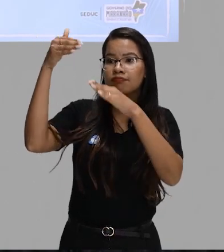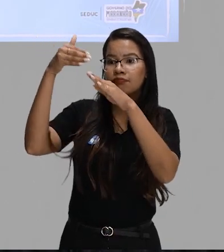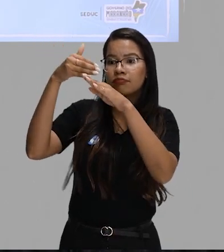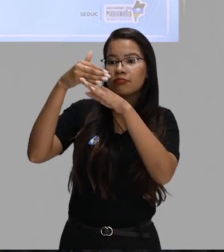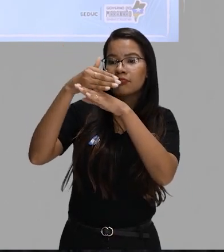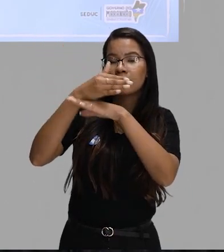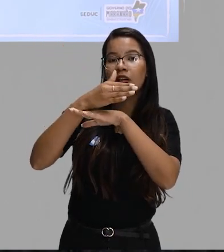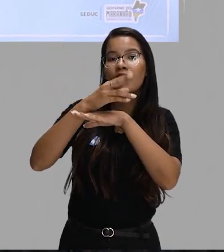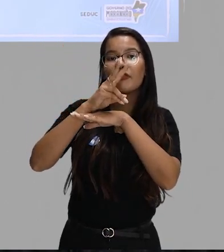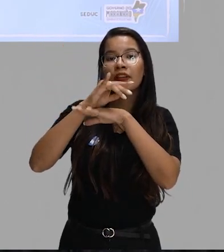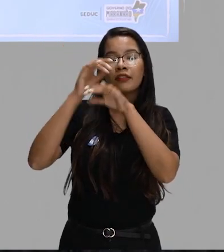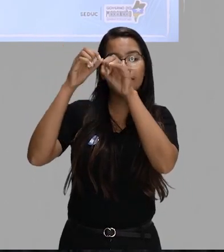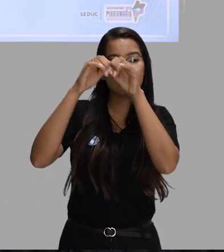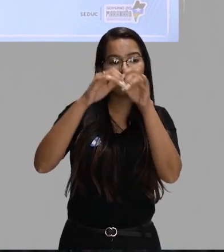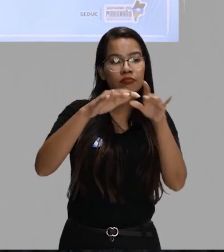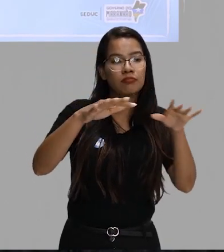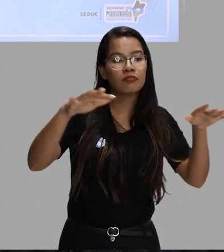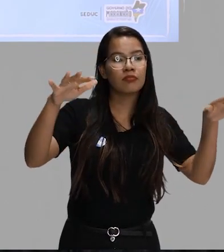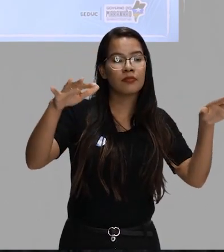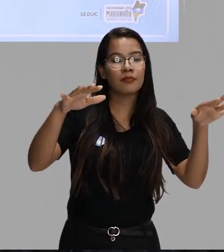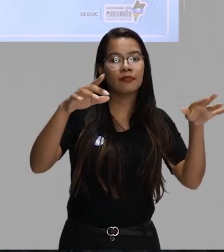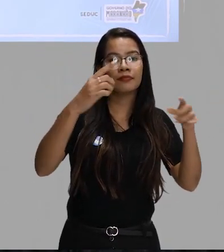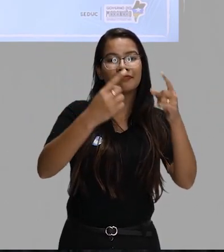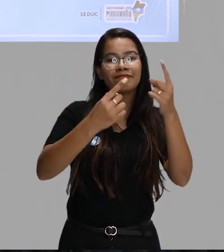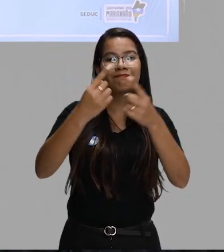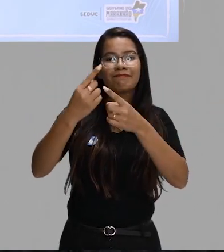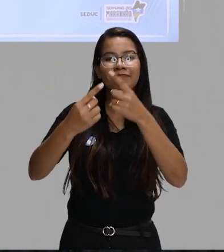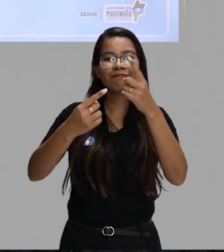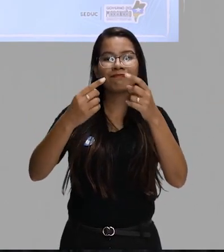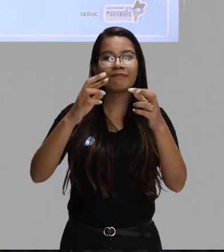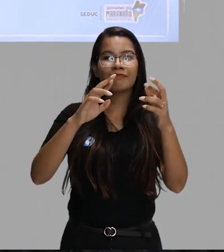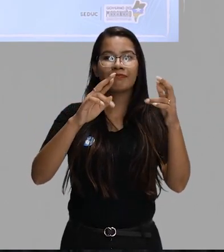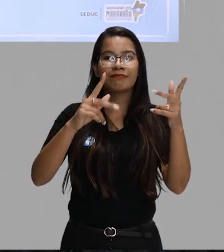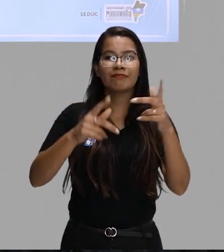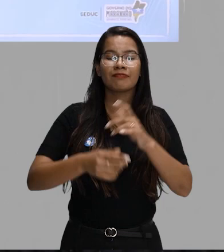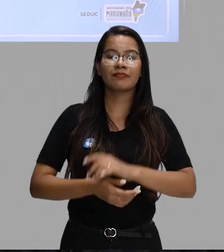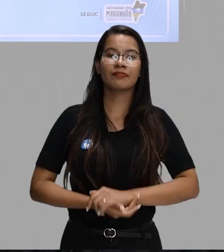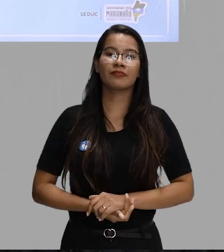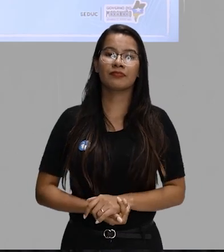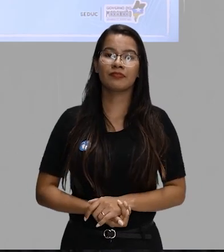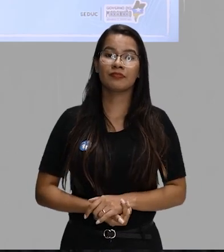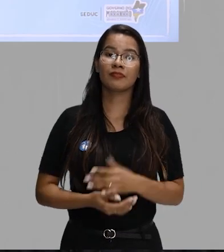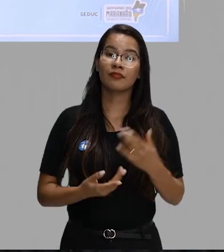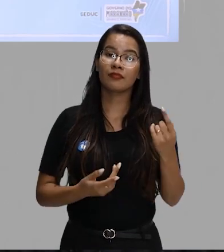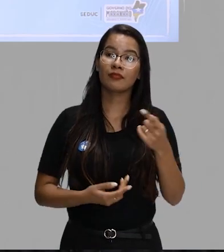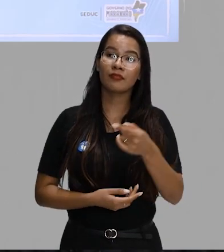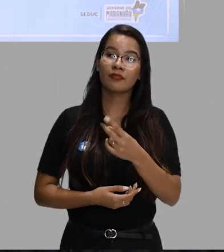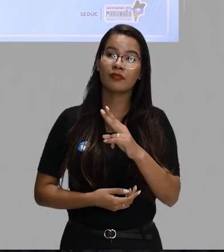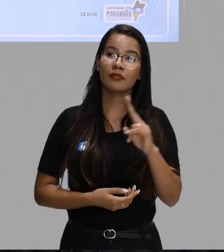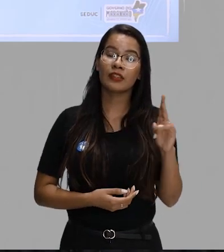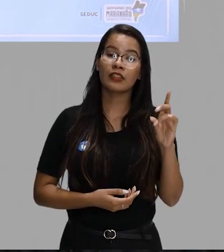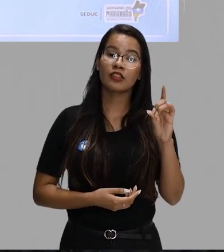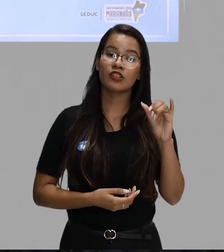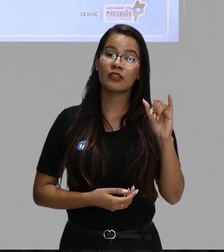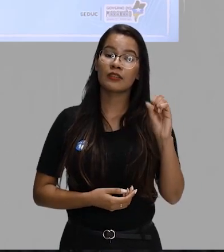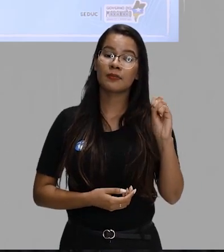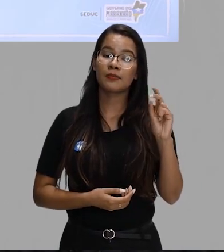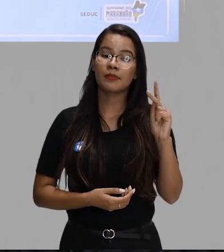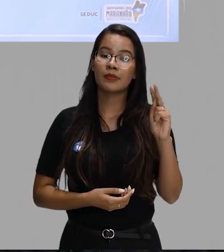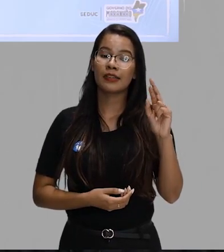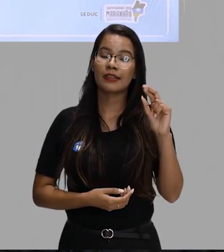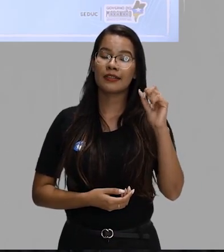com isso vai ter a dispersão, né? A separação das cores que ali o compõem. Então isso nós chamamos de dispersão da luz.